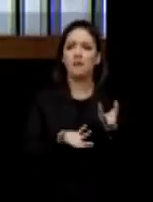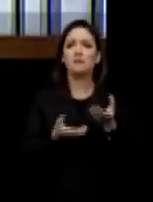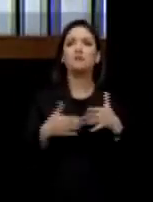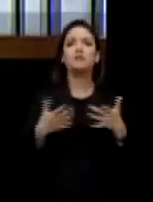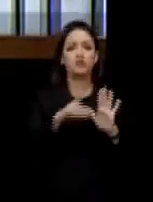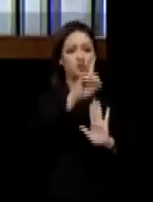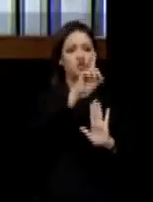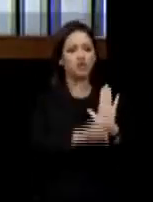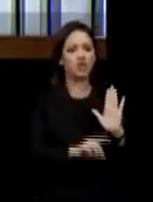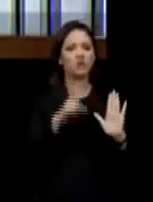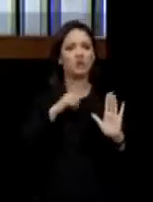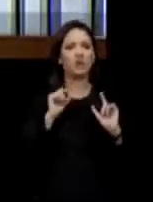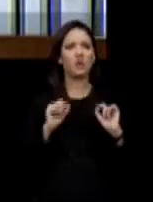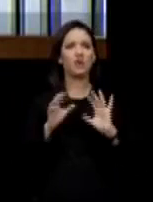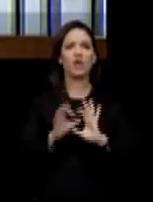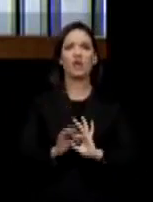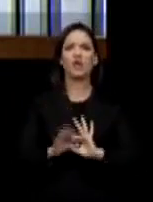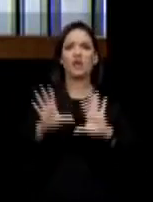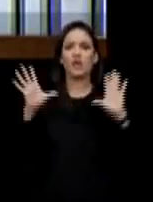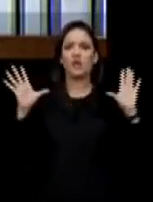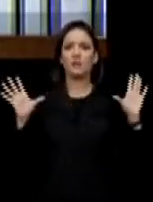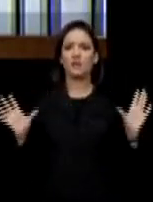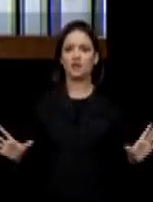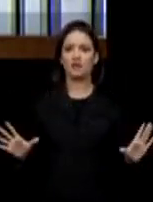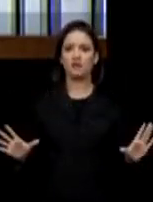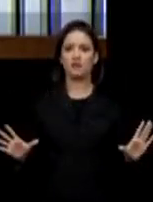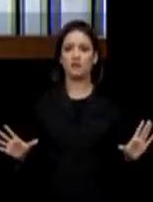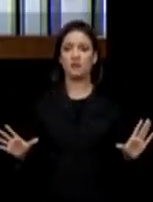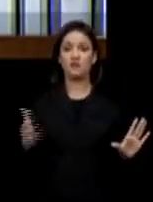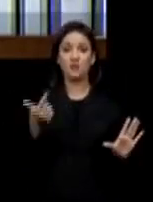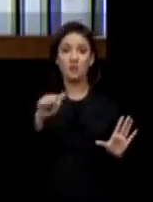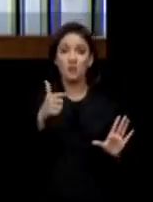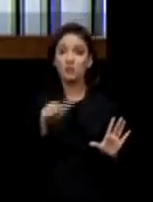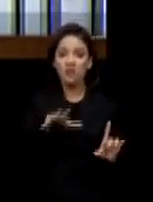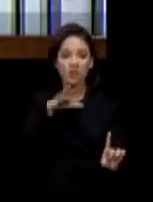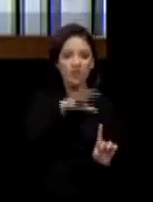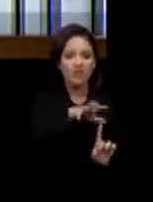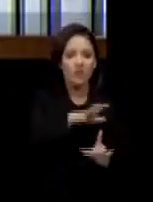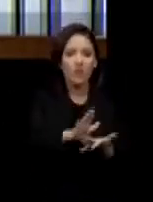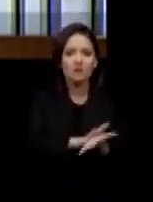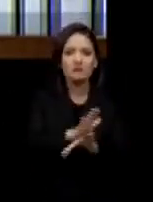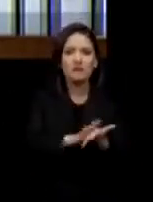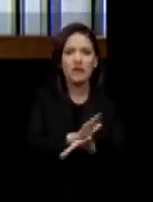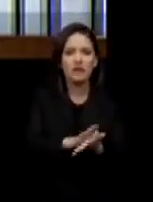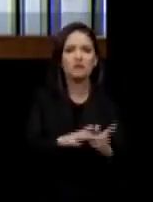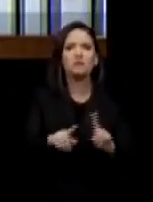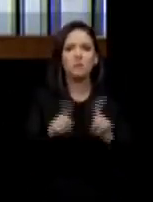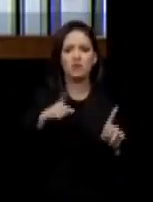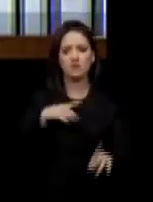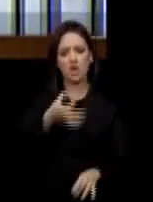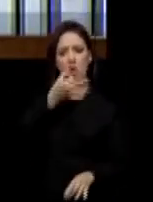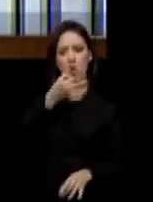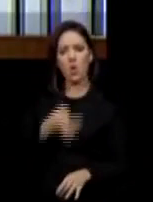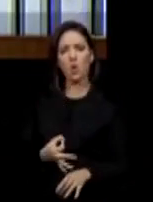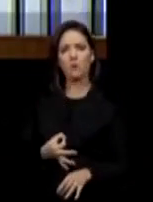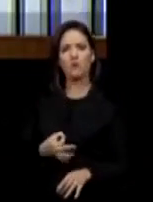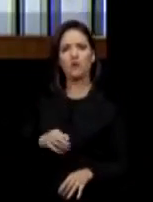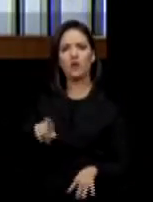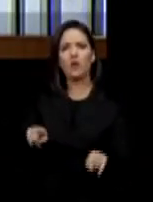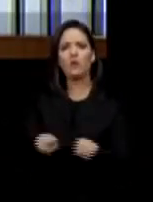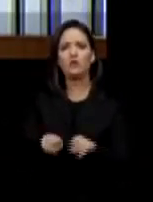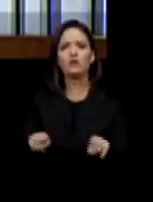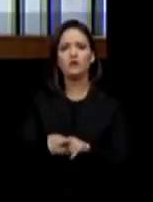direito inclui a liberdade de, sem interferência, ter opiniões e de procurar